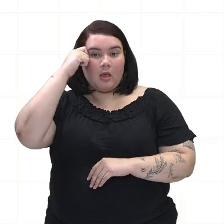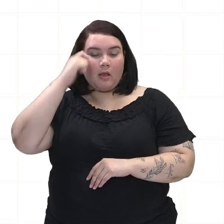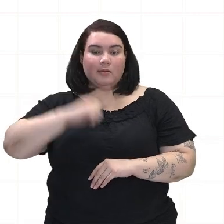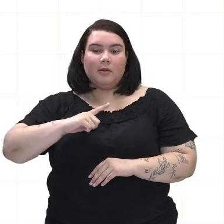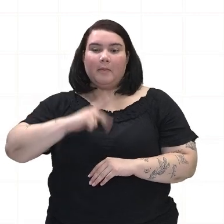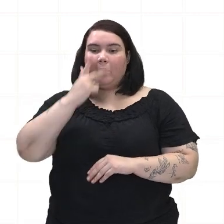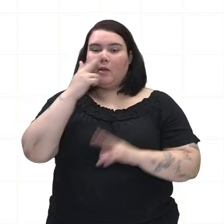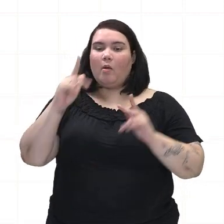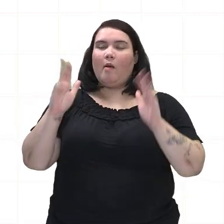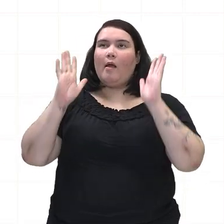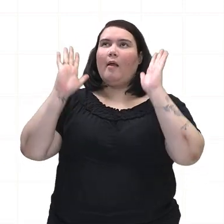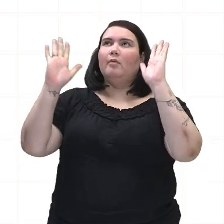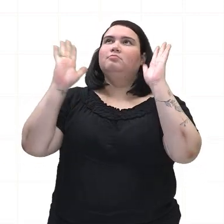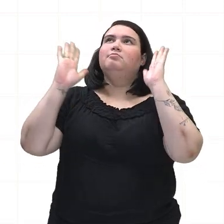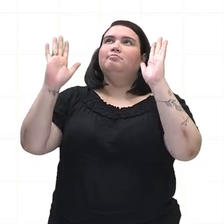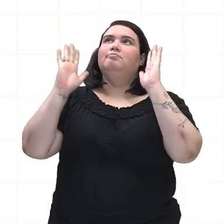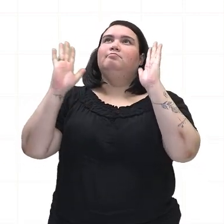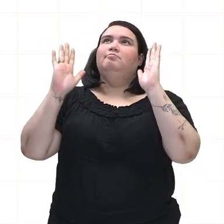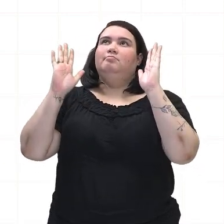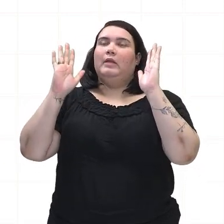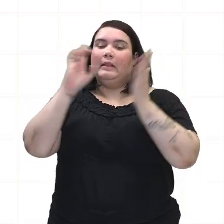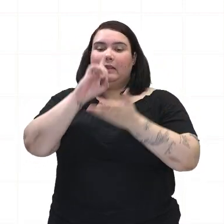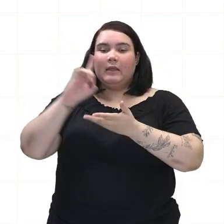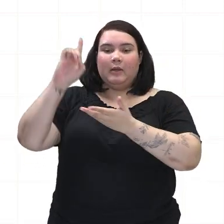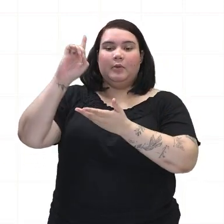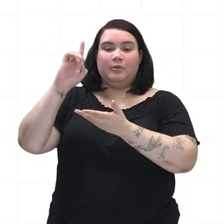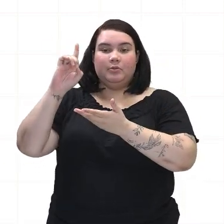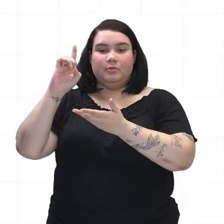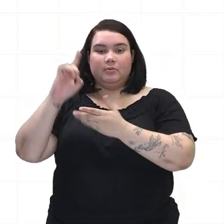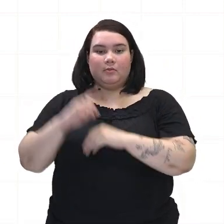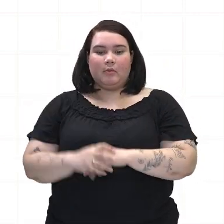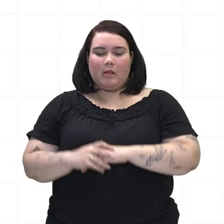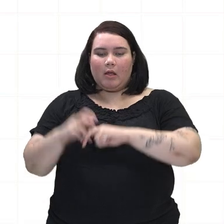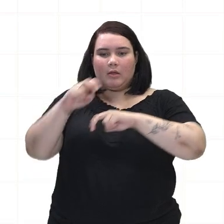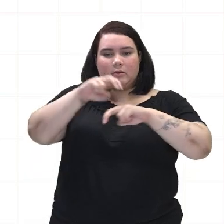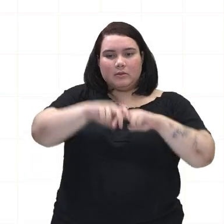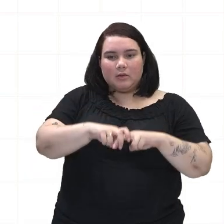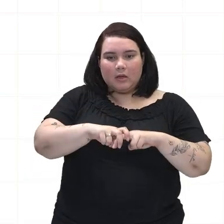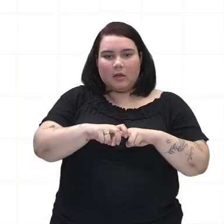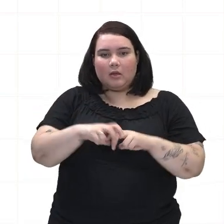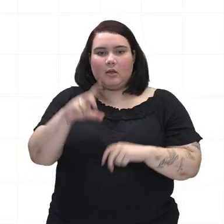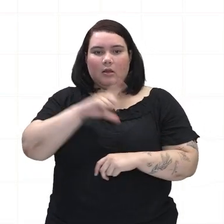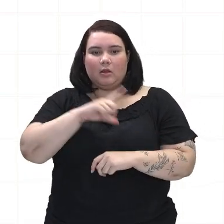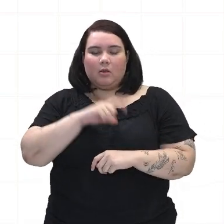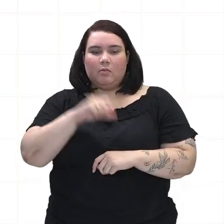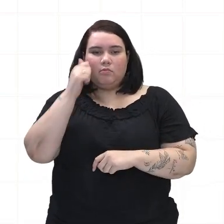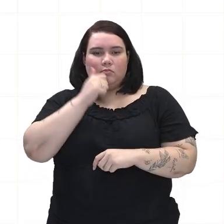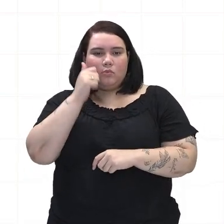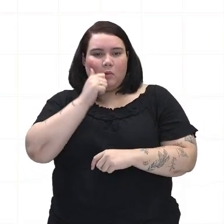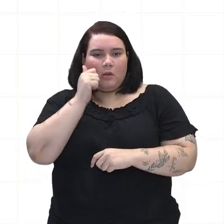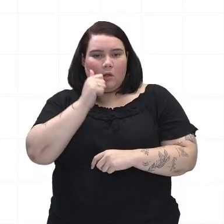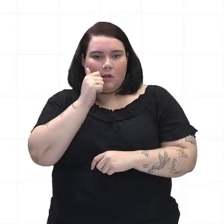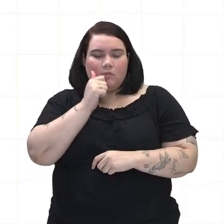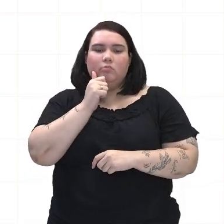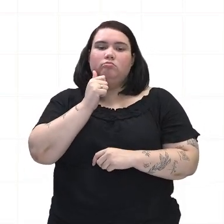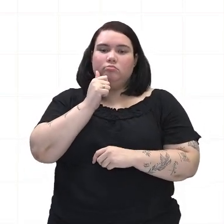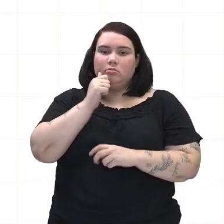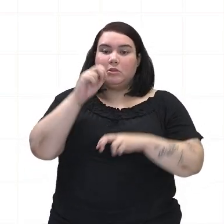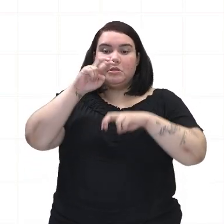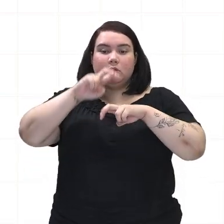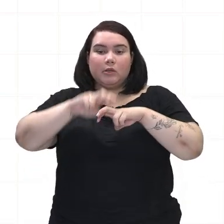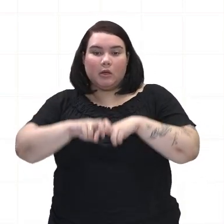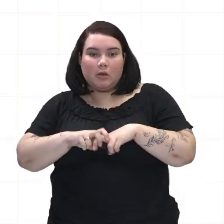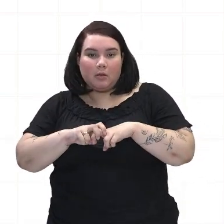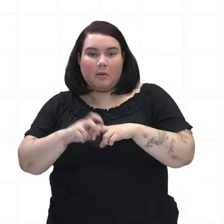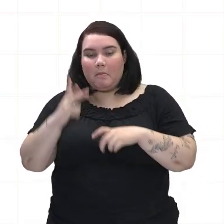estivesse agradecendo a Deus por alguma coisa. Sentada, você observa ali que tem uma jovem senhora que